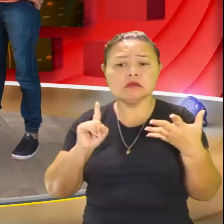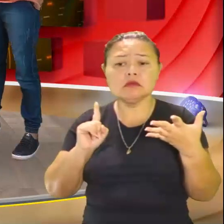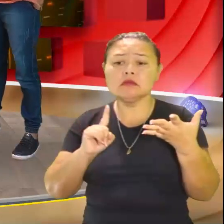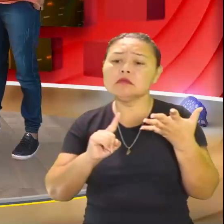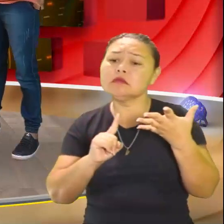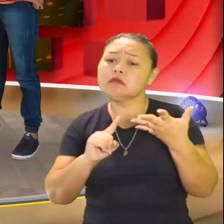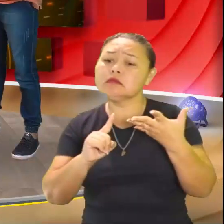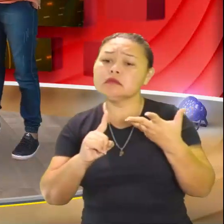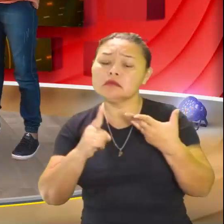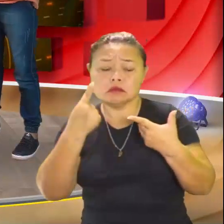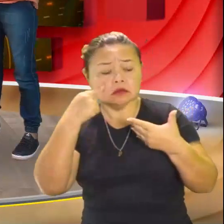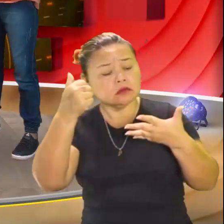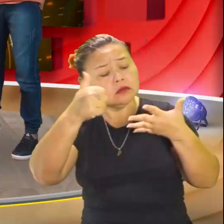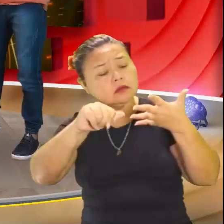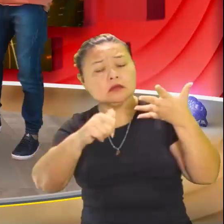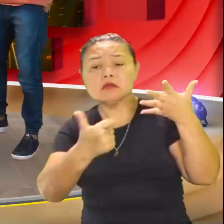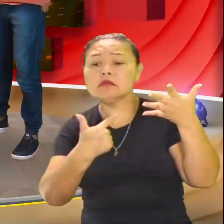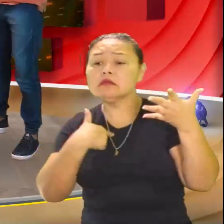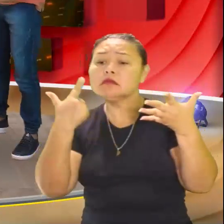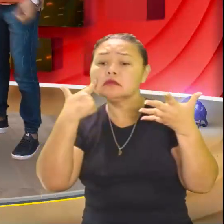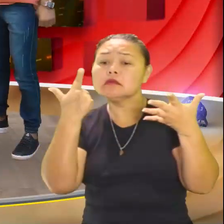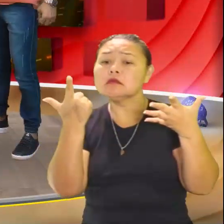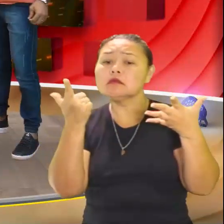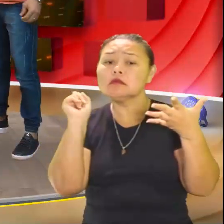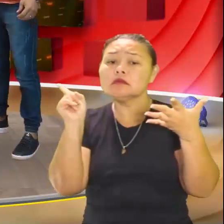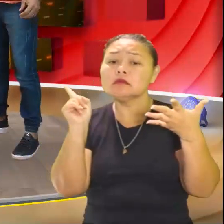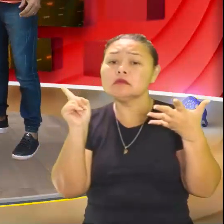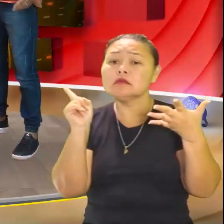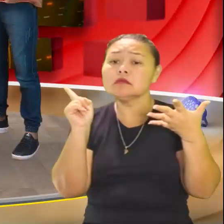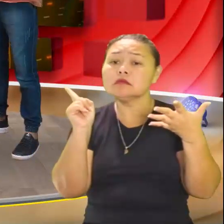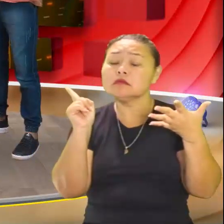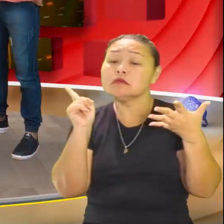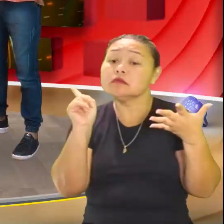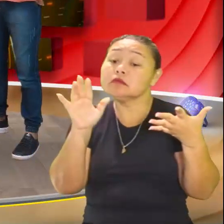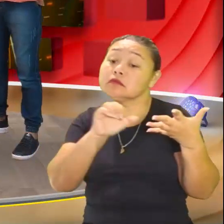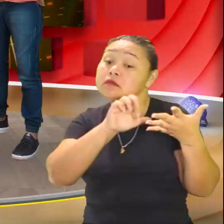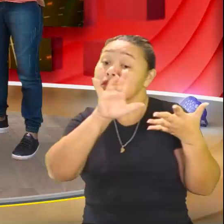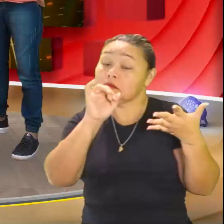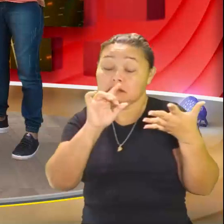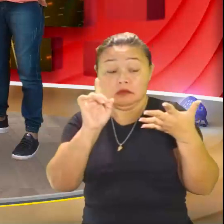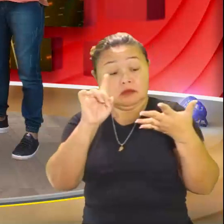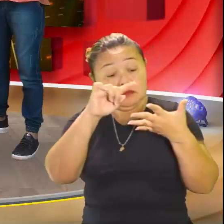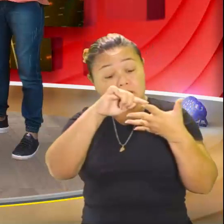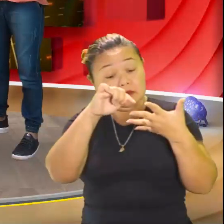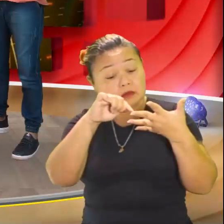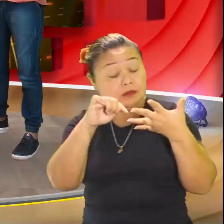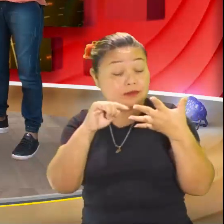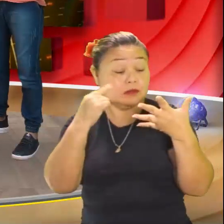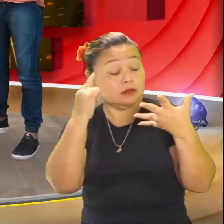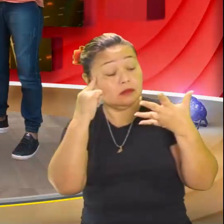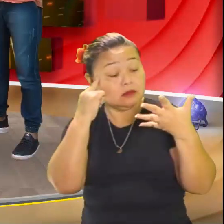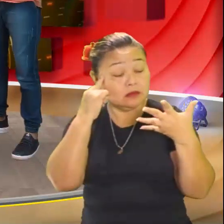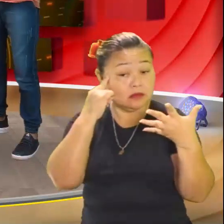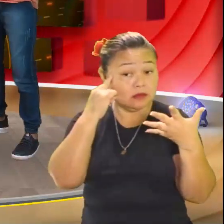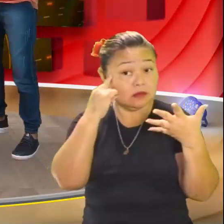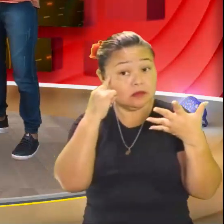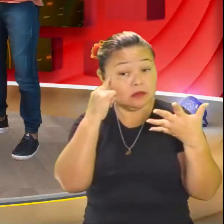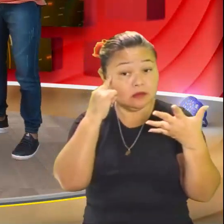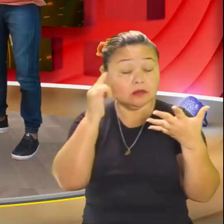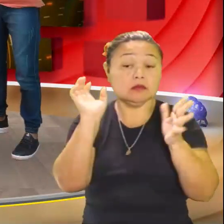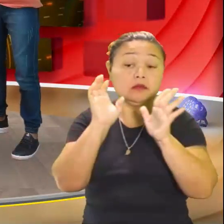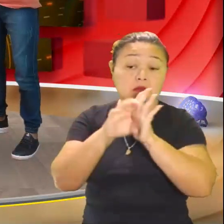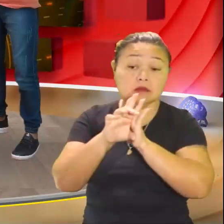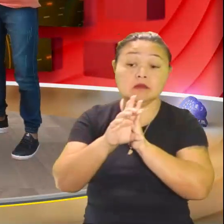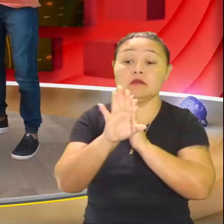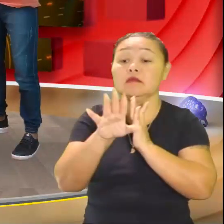foi o critério de chute mesmo? Porque assim, nessa daqui, claro que as 3 primeiras dá uma certa dúvida, porque na